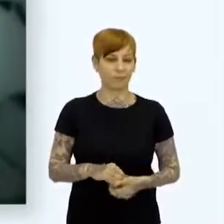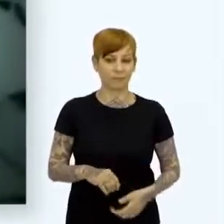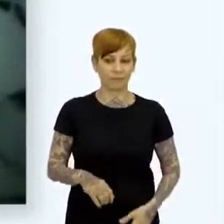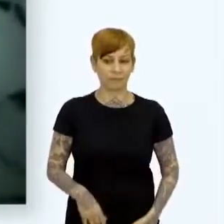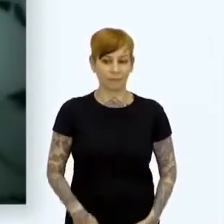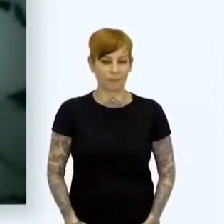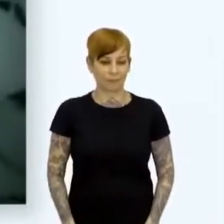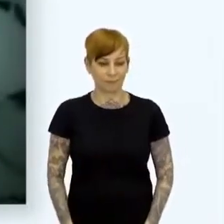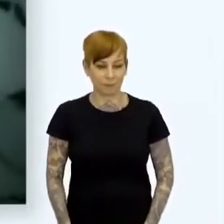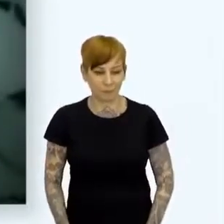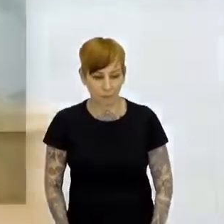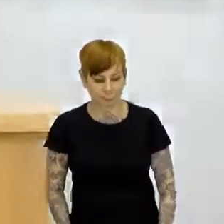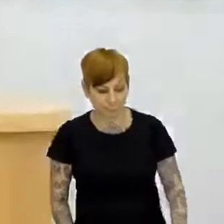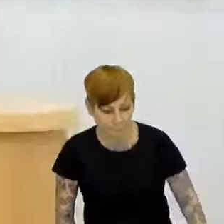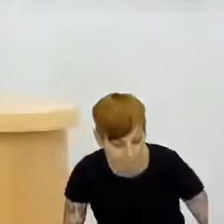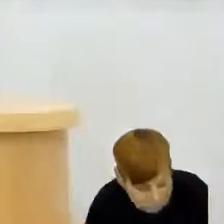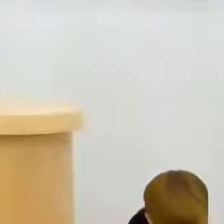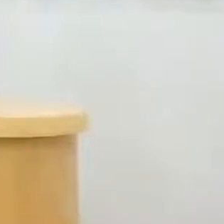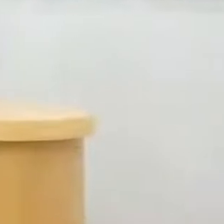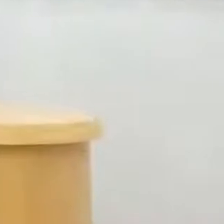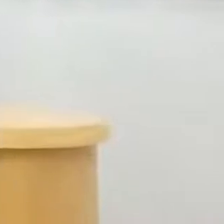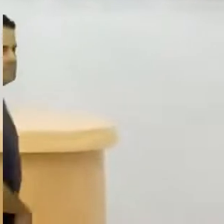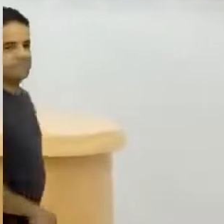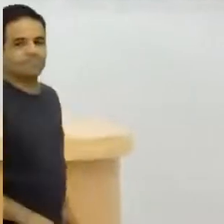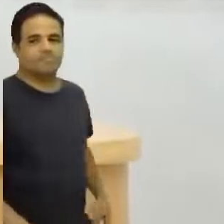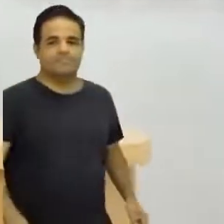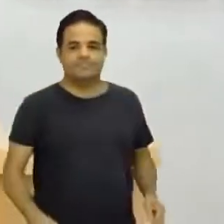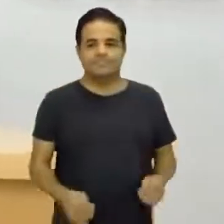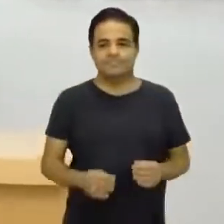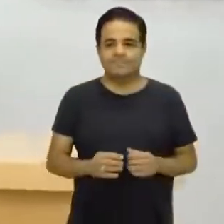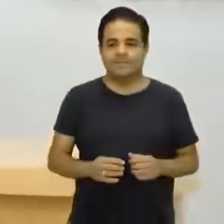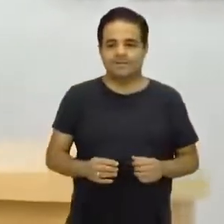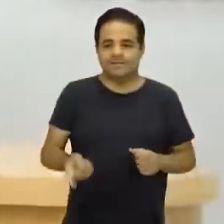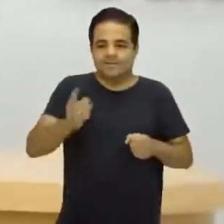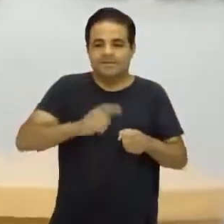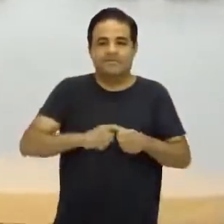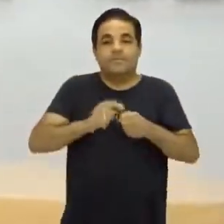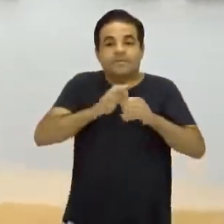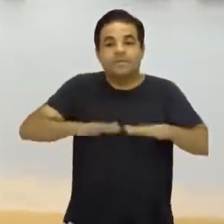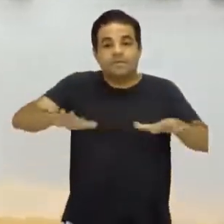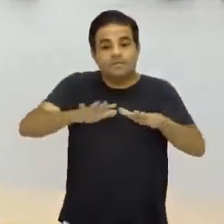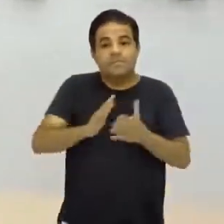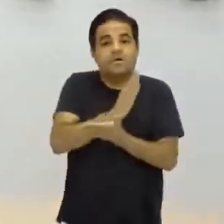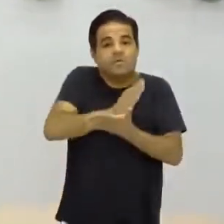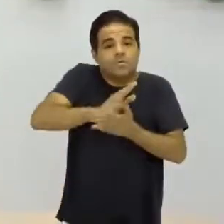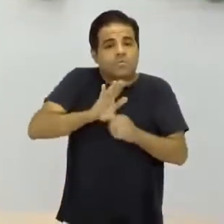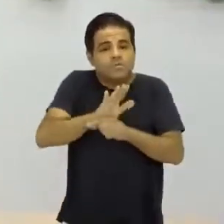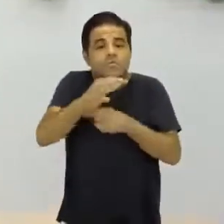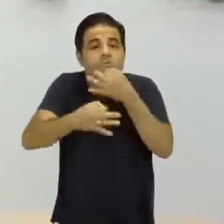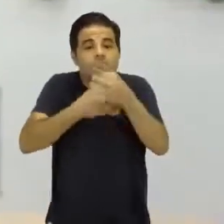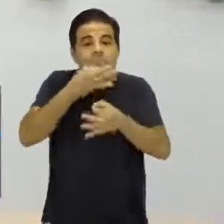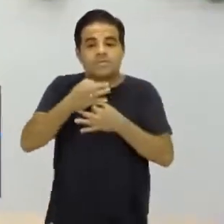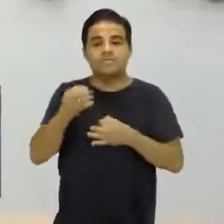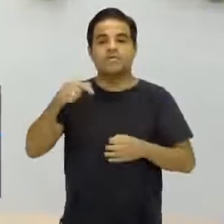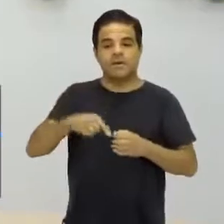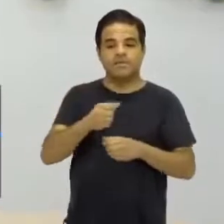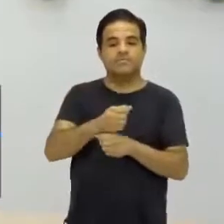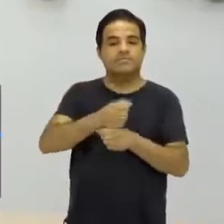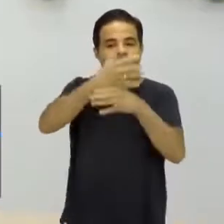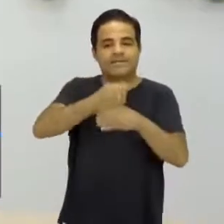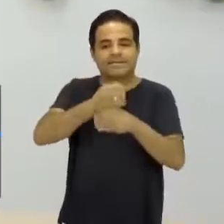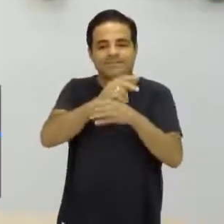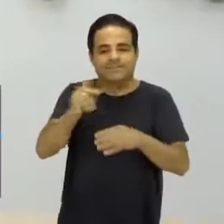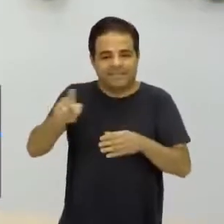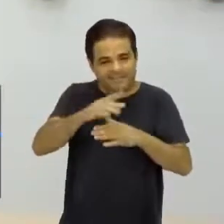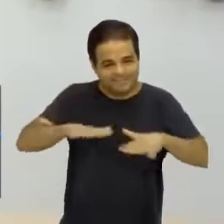Voltamos. Então, olha só, algumas contribuições aqui no chat, né? O